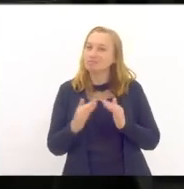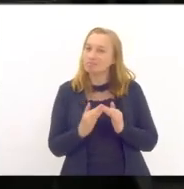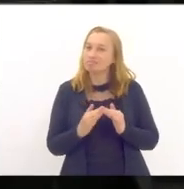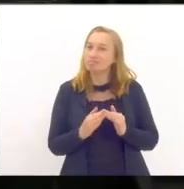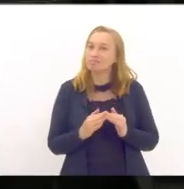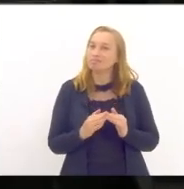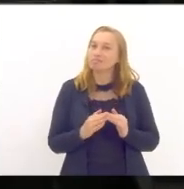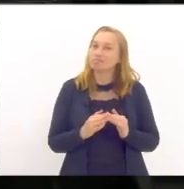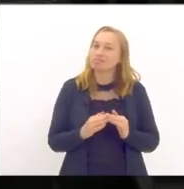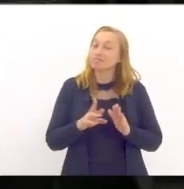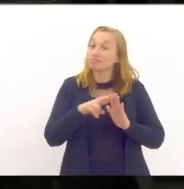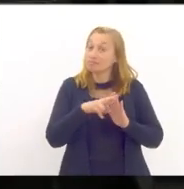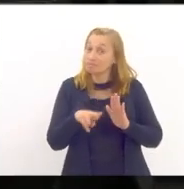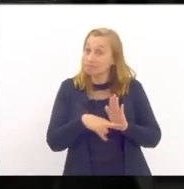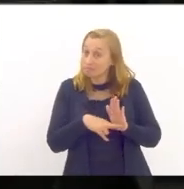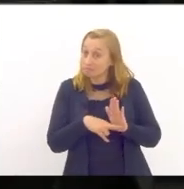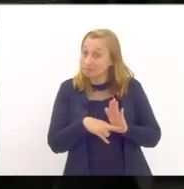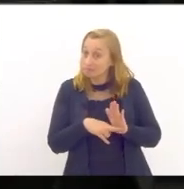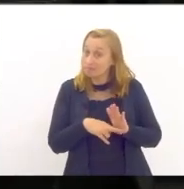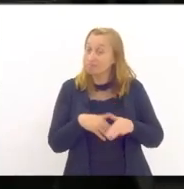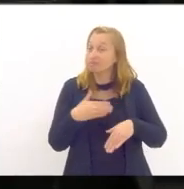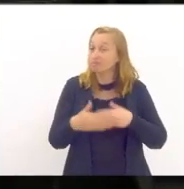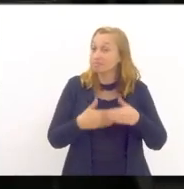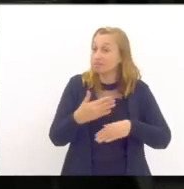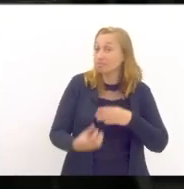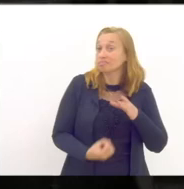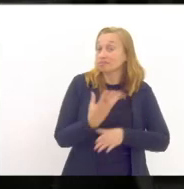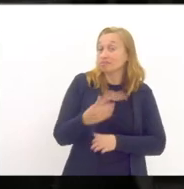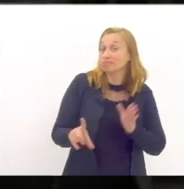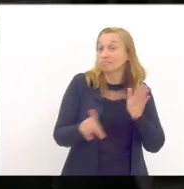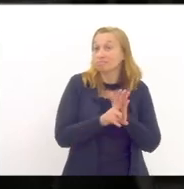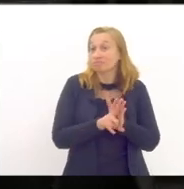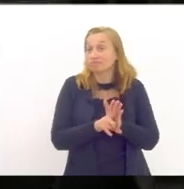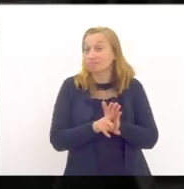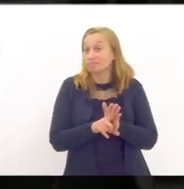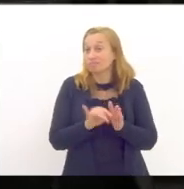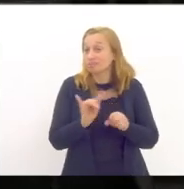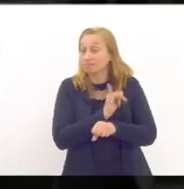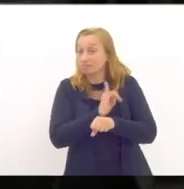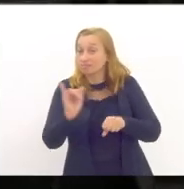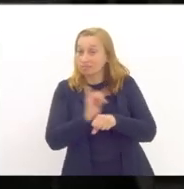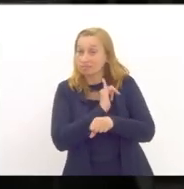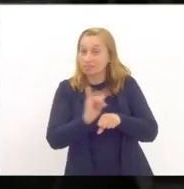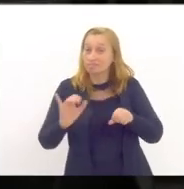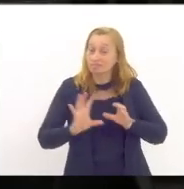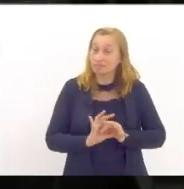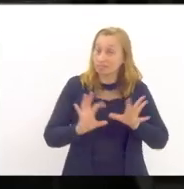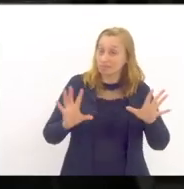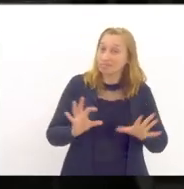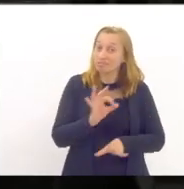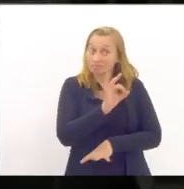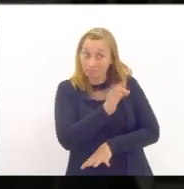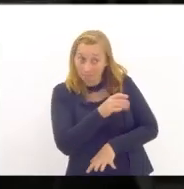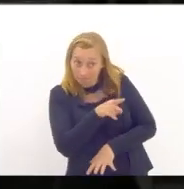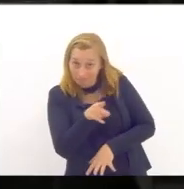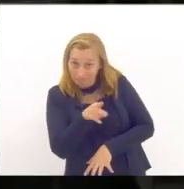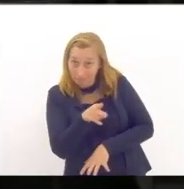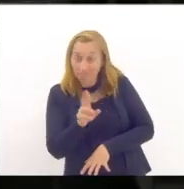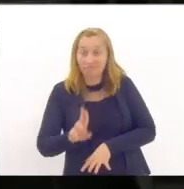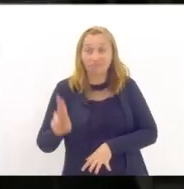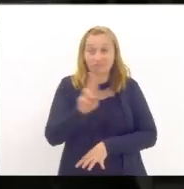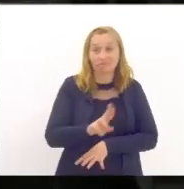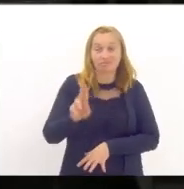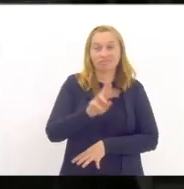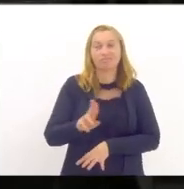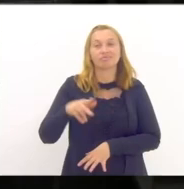casa, as regras que norteiam o processo de construção das leis e as manobras democráticas, que fique claro, utilizadas